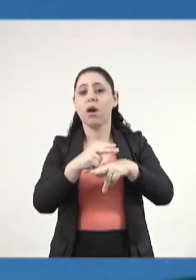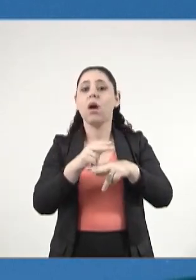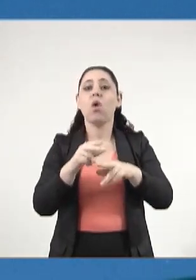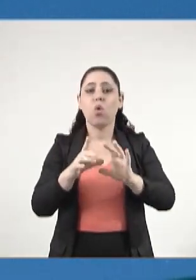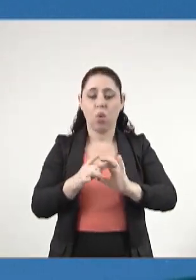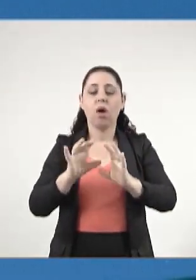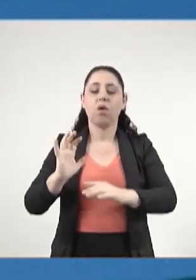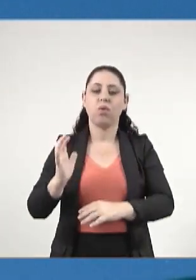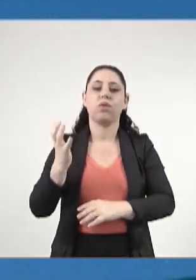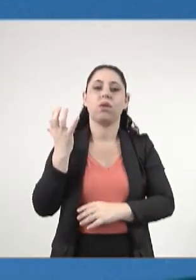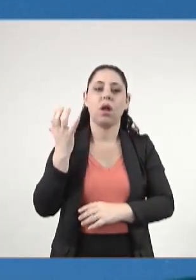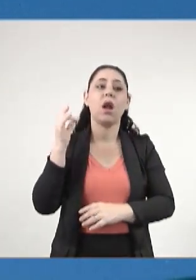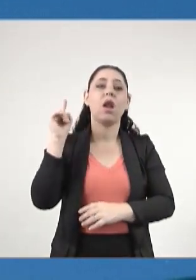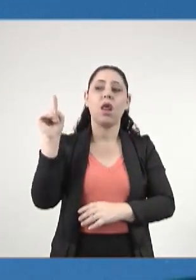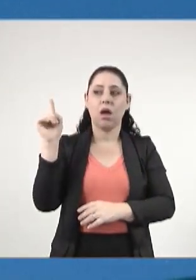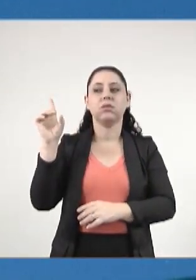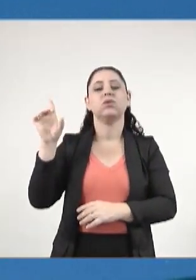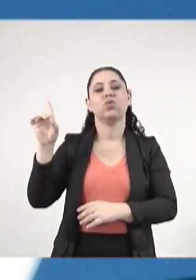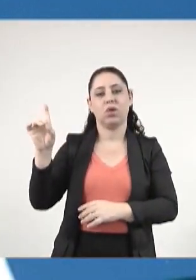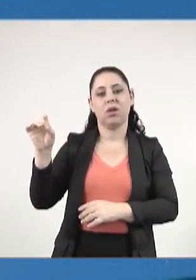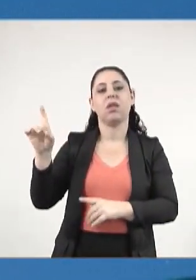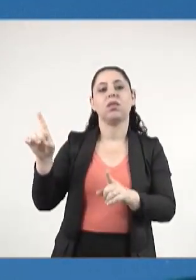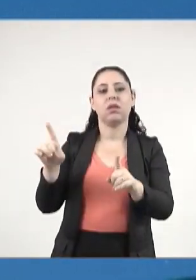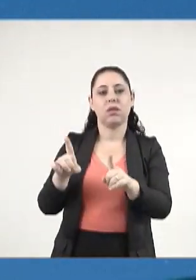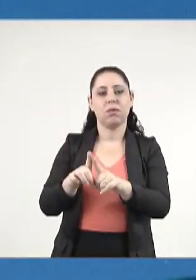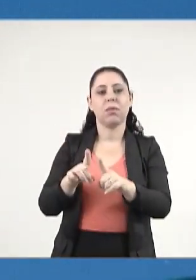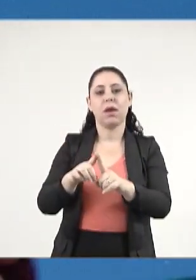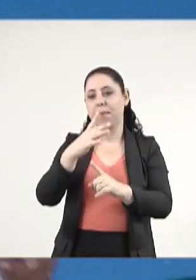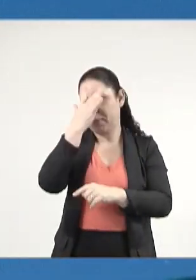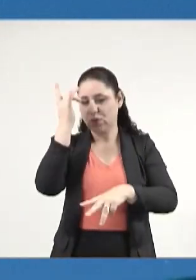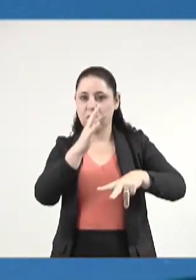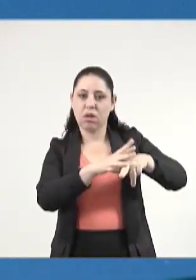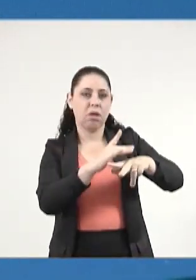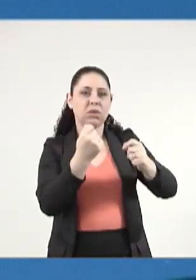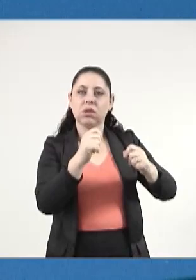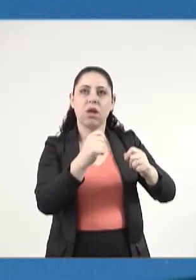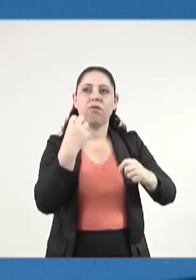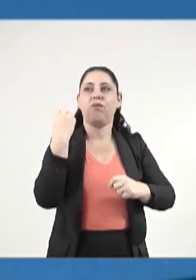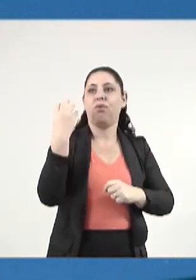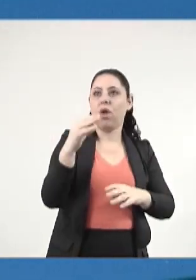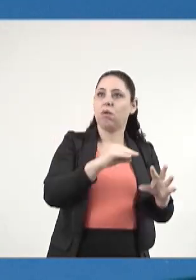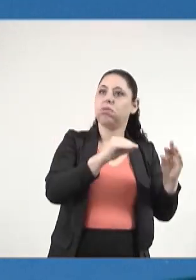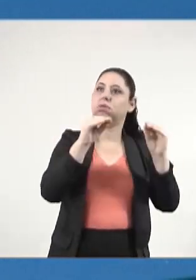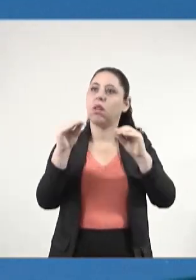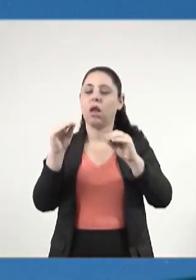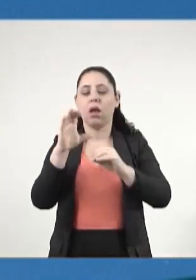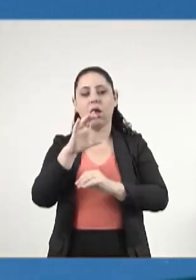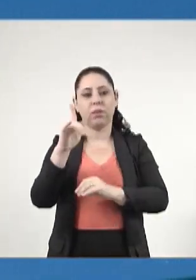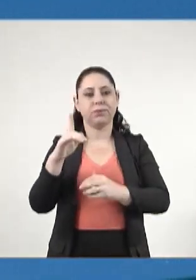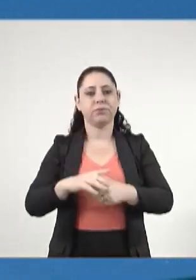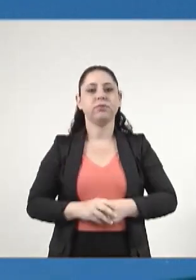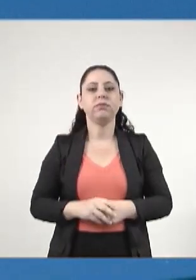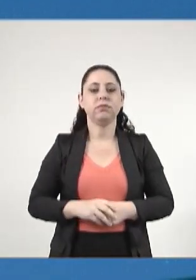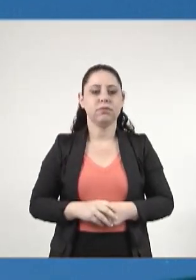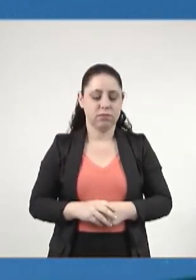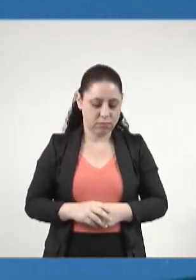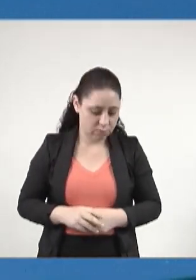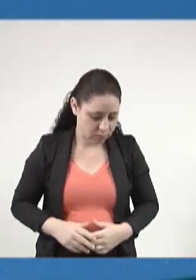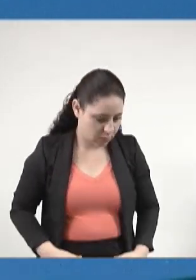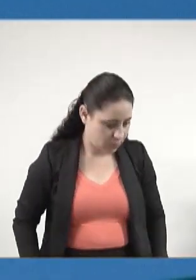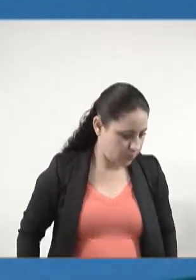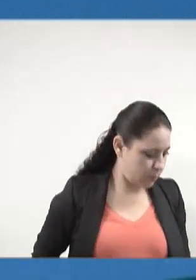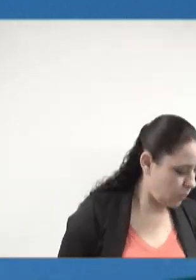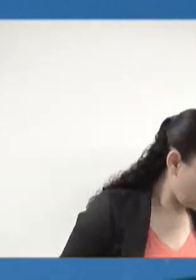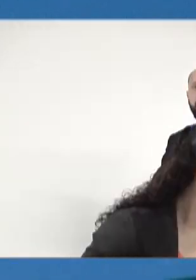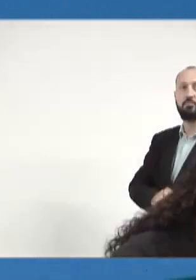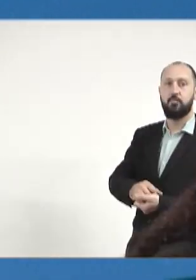sejam realizados em Dourados e esses pacientes não precisem, portanto, vir até Campo Grande. Também vou apresentar aqui